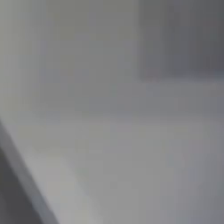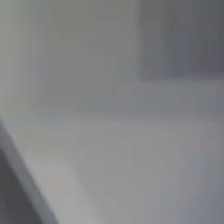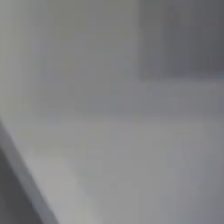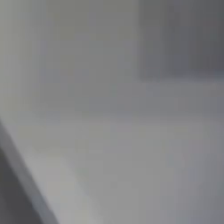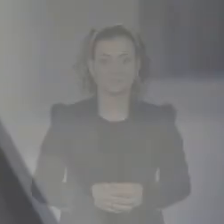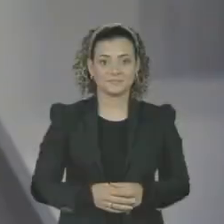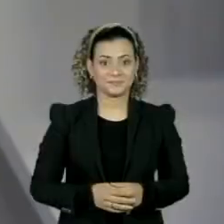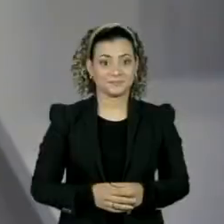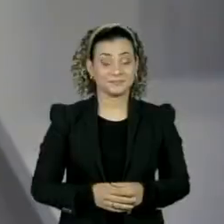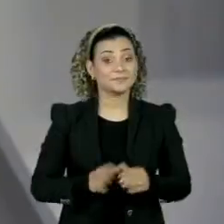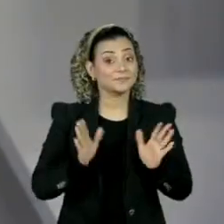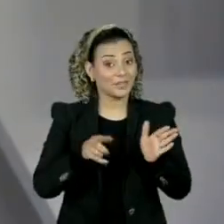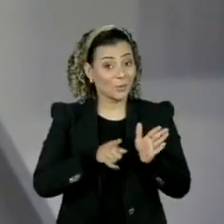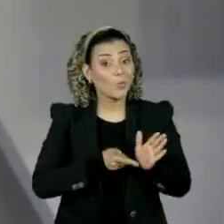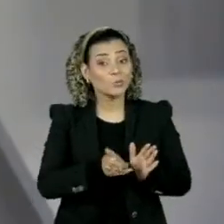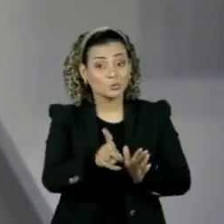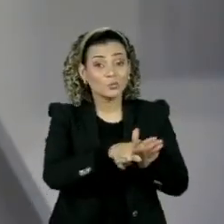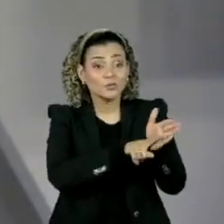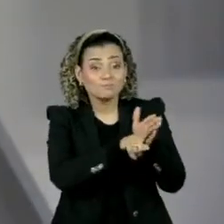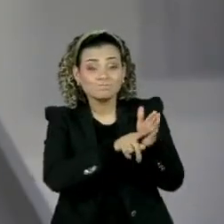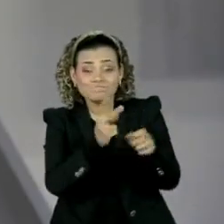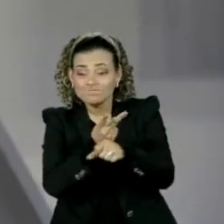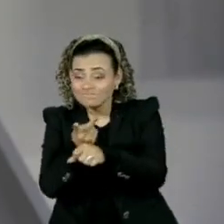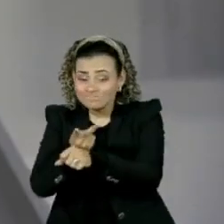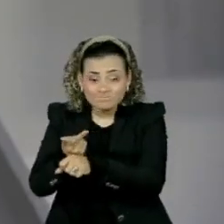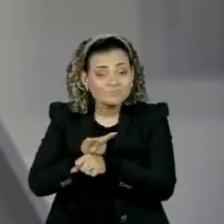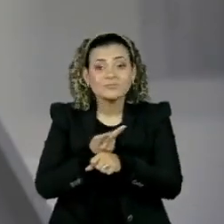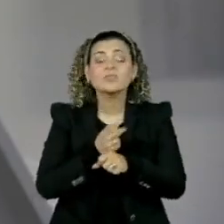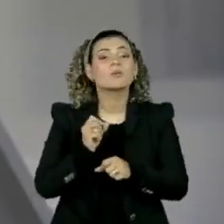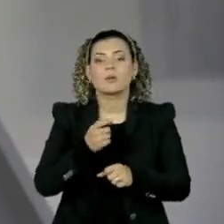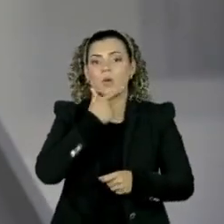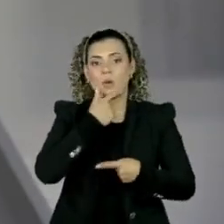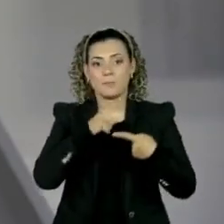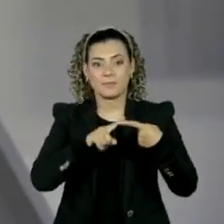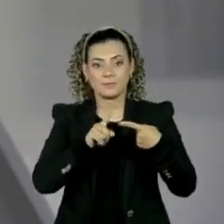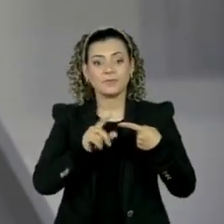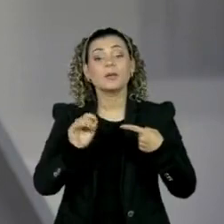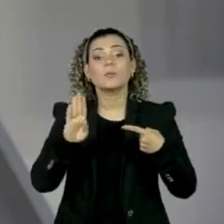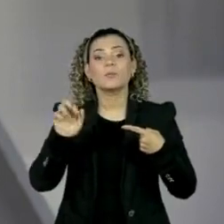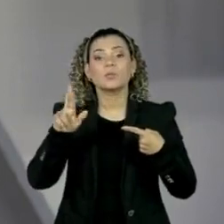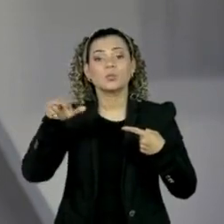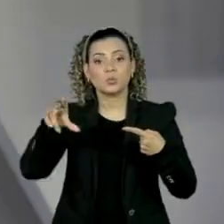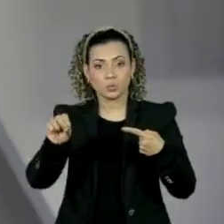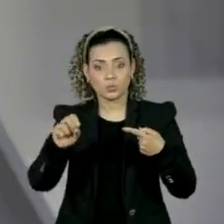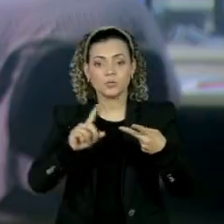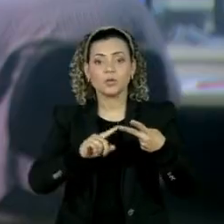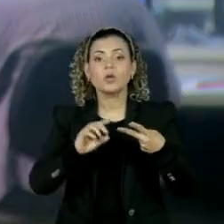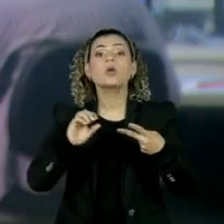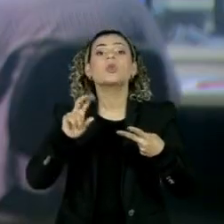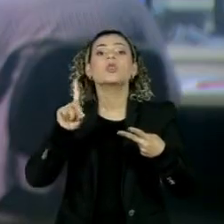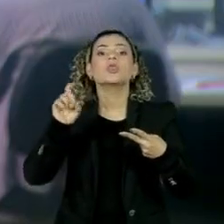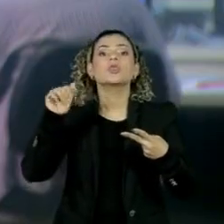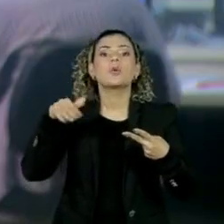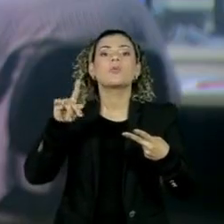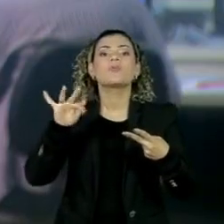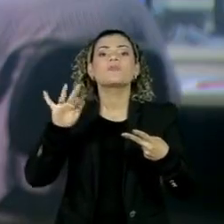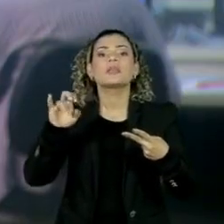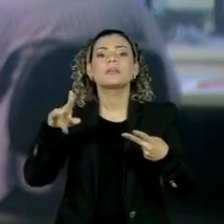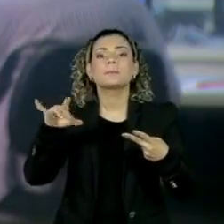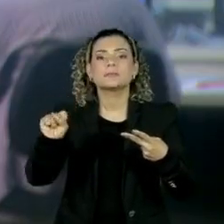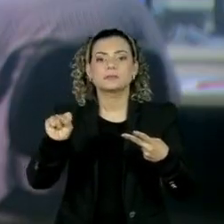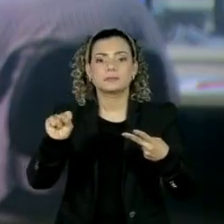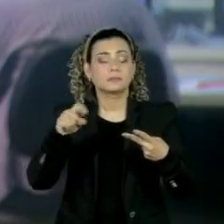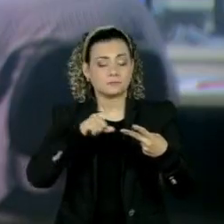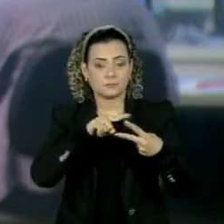me seguem as buscas pelo indigenista Bruno Pereira e pelo jornalista inglês Dom Philips até